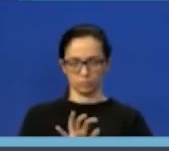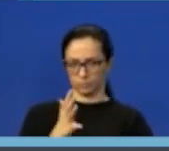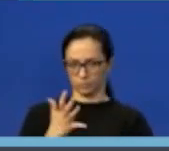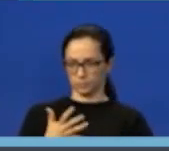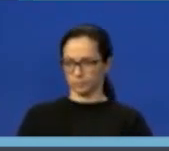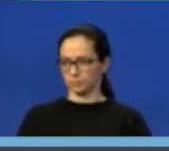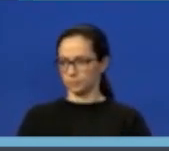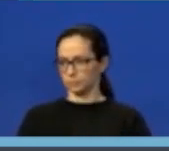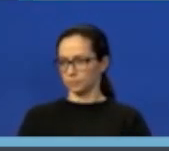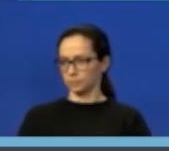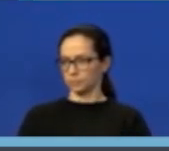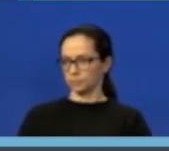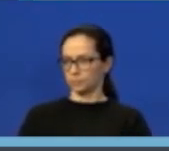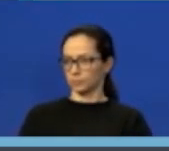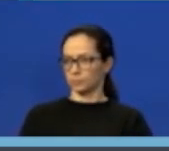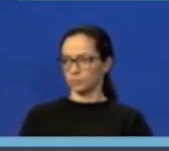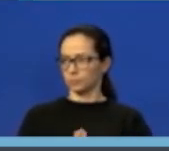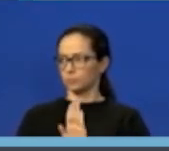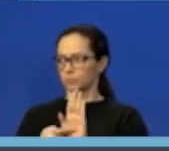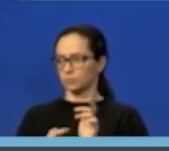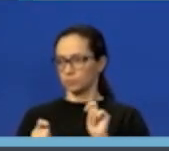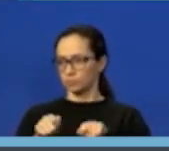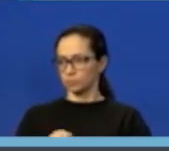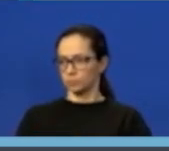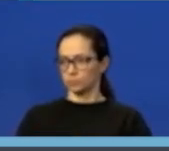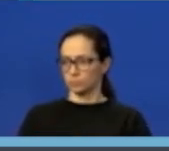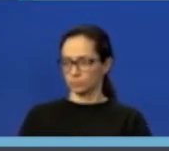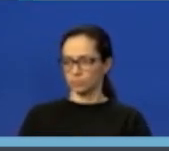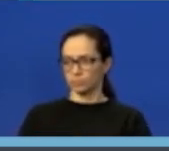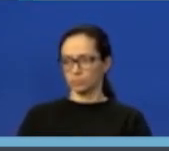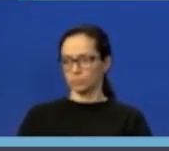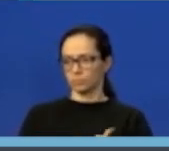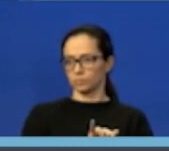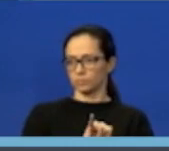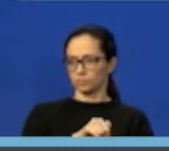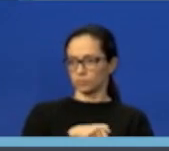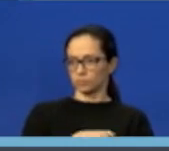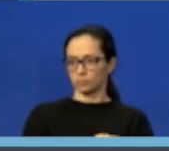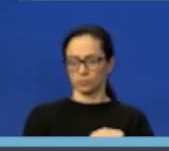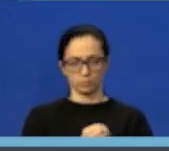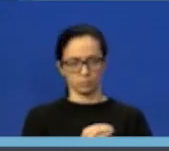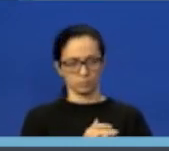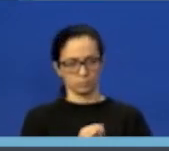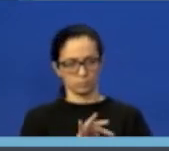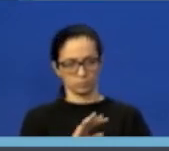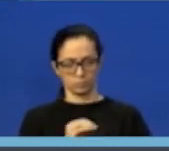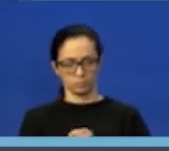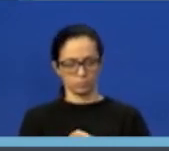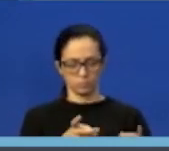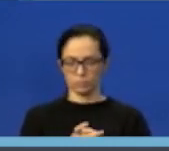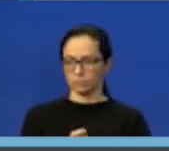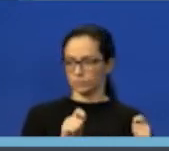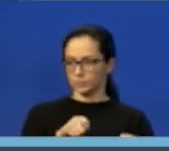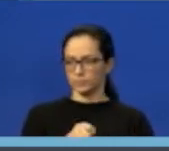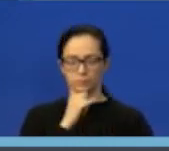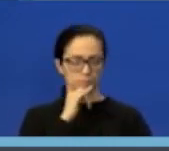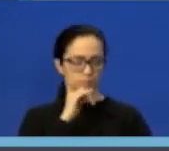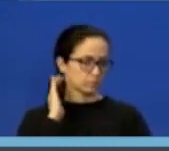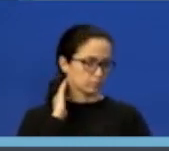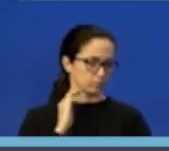a gente vai ver, né, que os linfócitos eles podem ser identificados, por exemplo, em algumas condições, como meningite